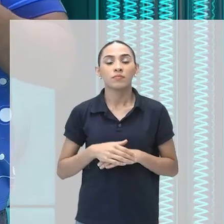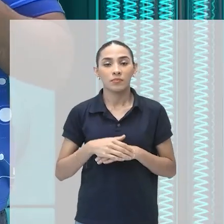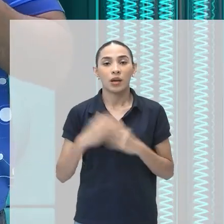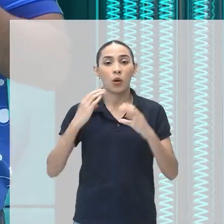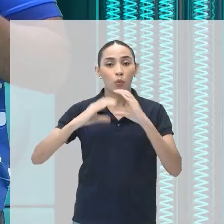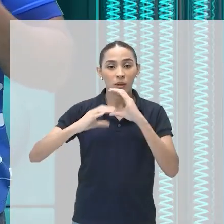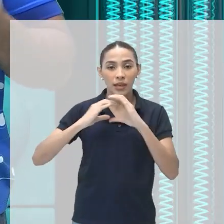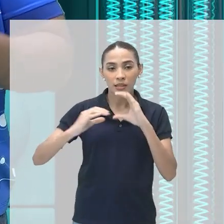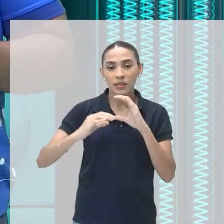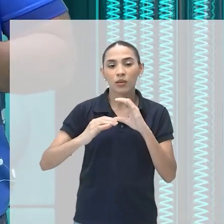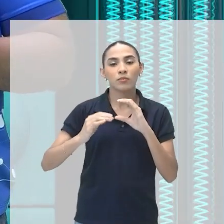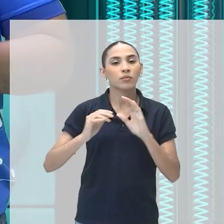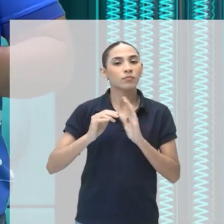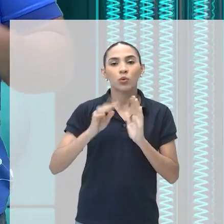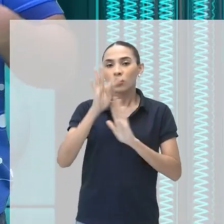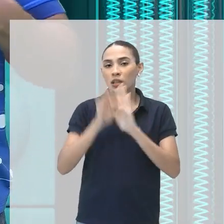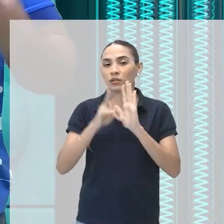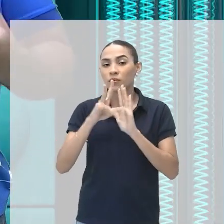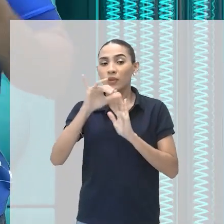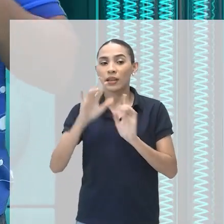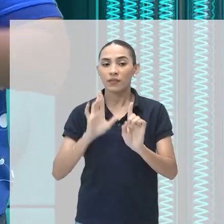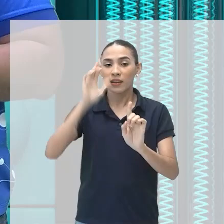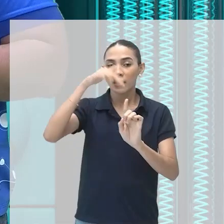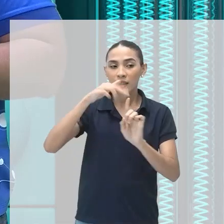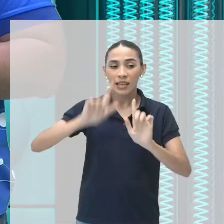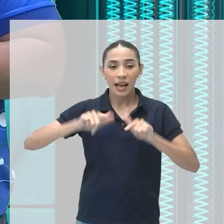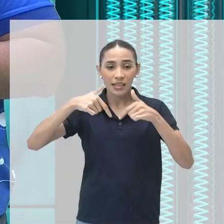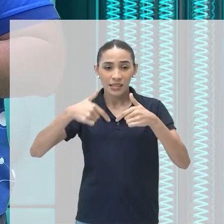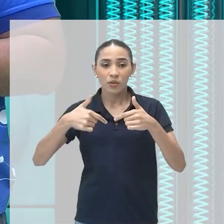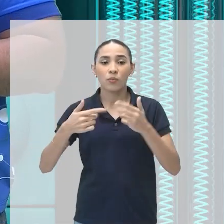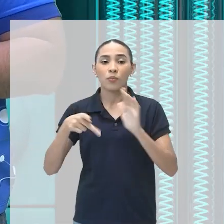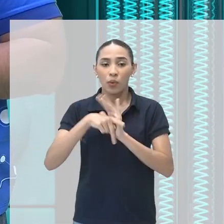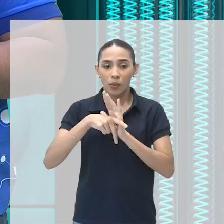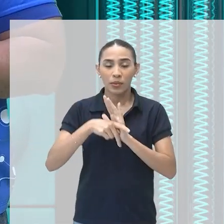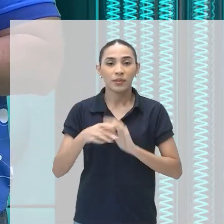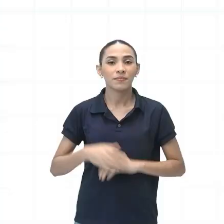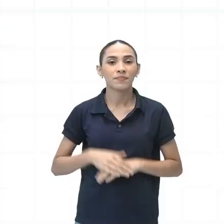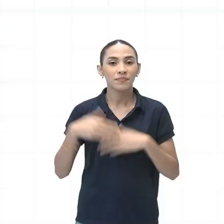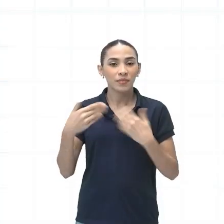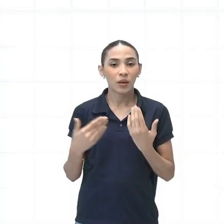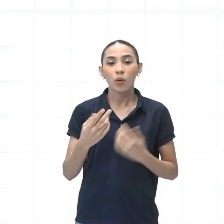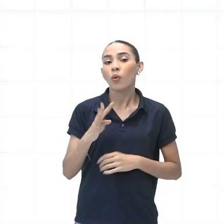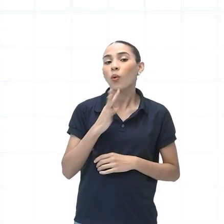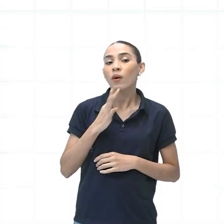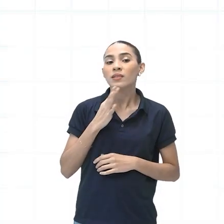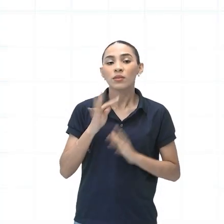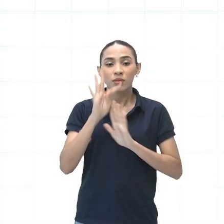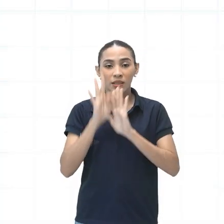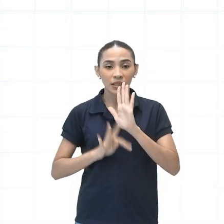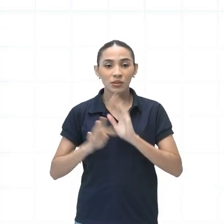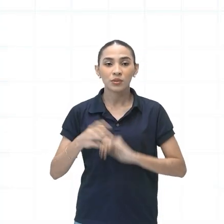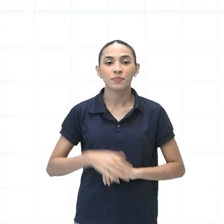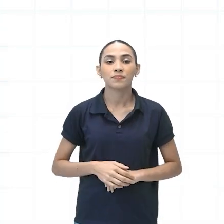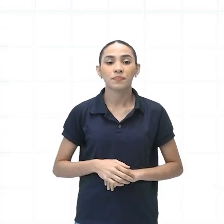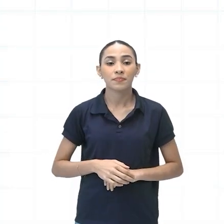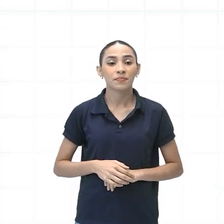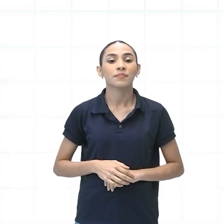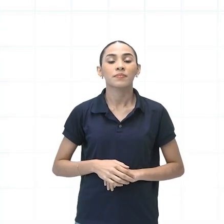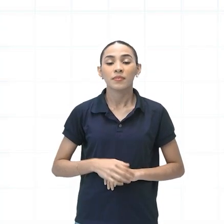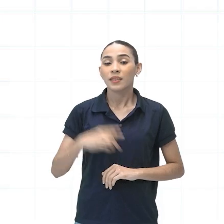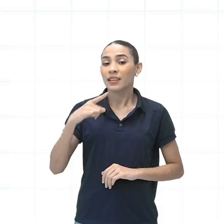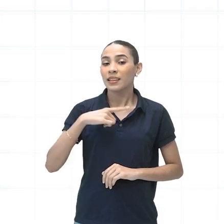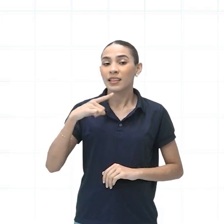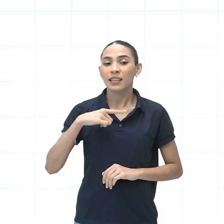interlocutor, a quem o texto é direcionado, agir de determinado modo. Então, vamos conhecer esse texto? Trouxemos aqui